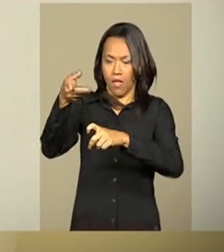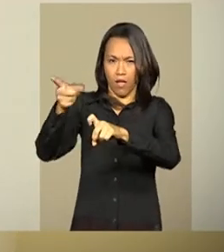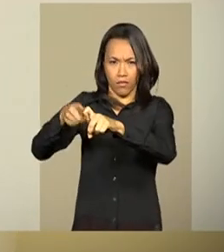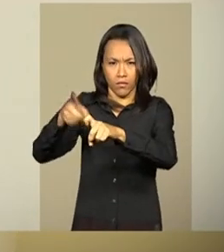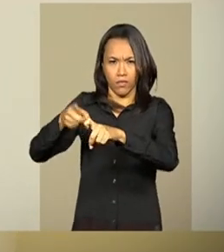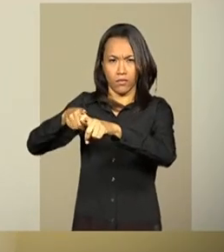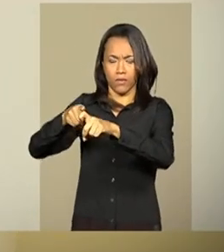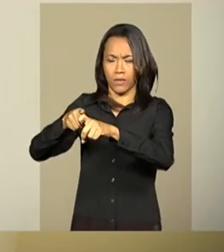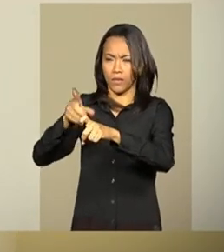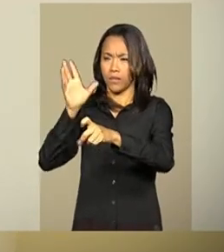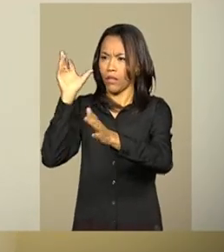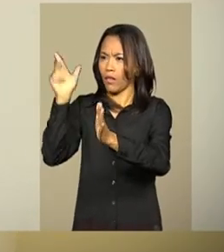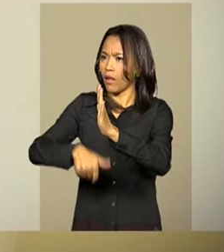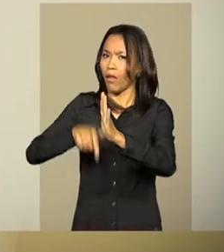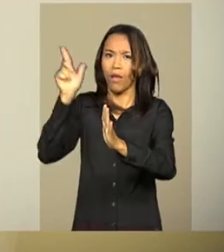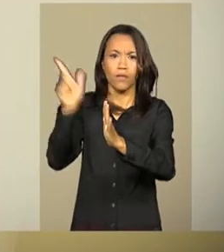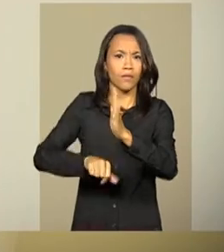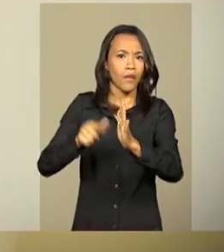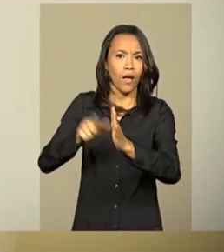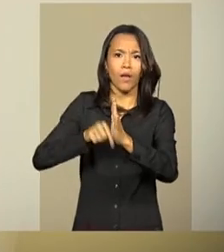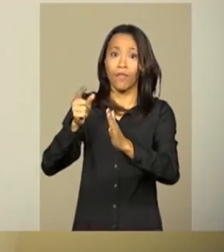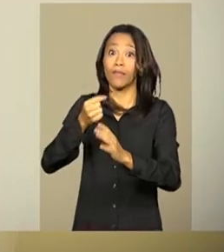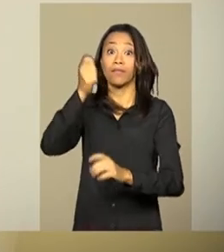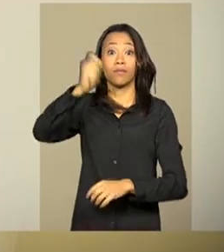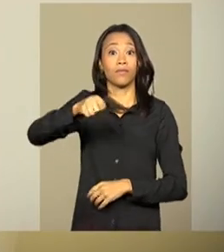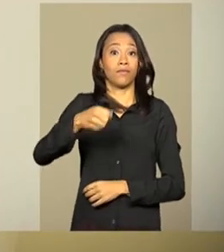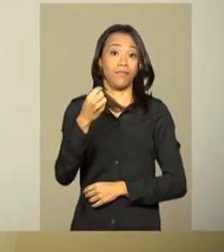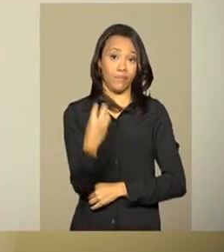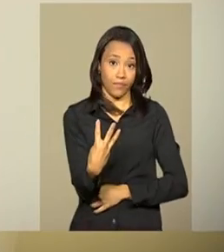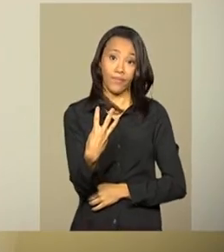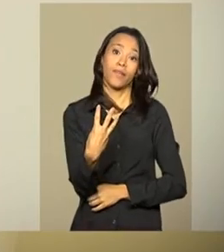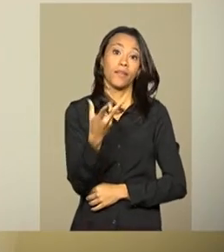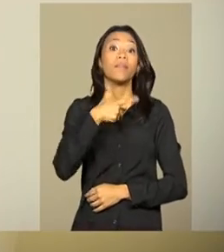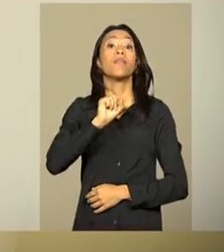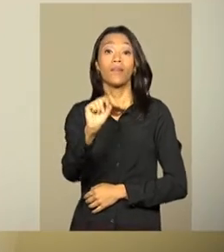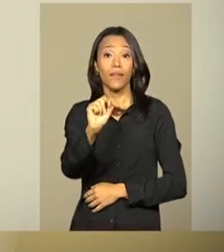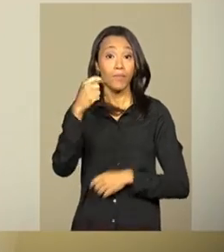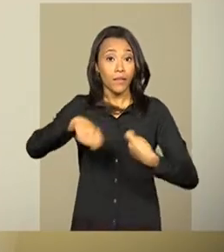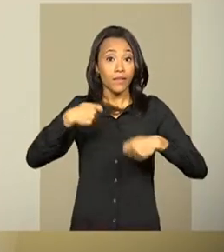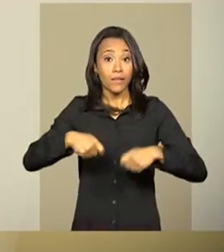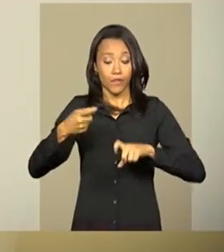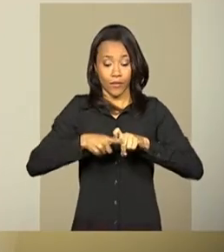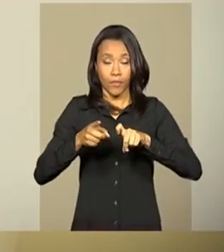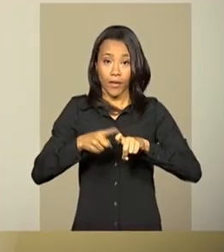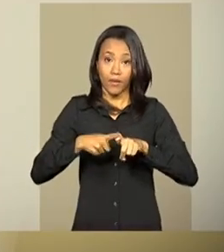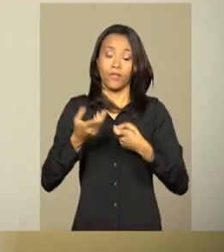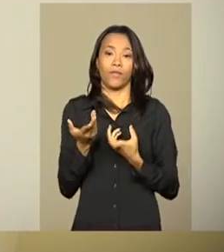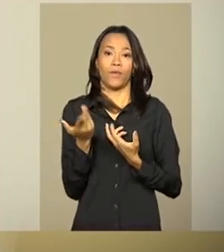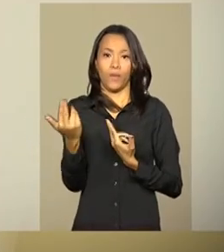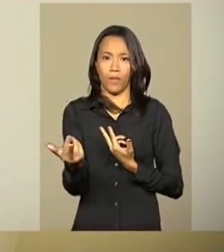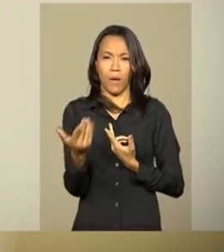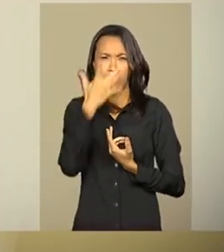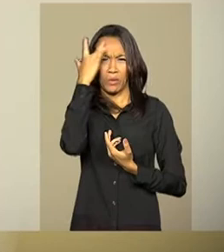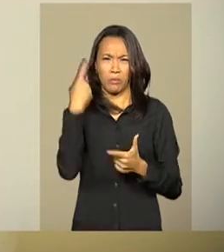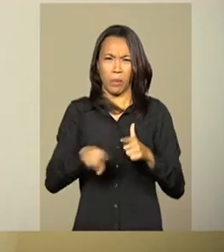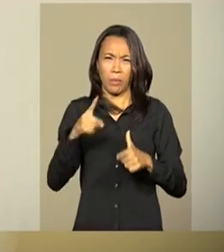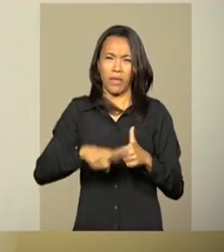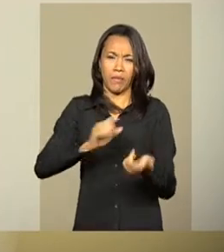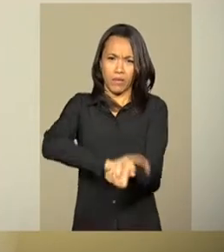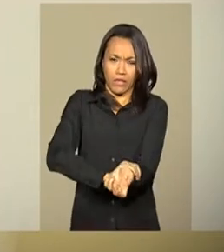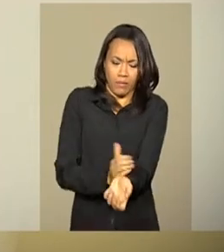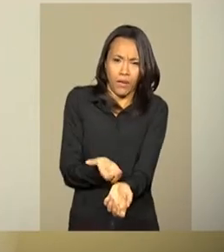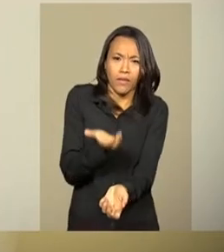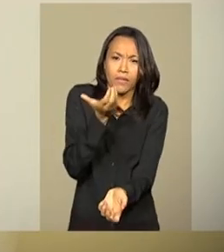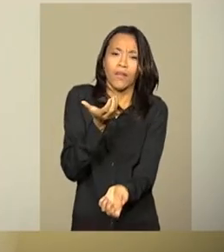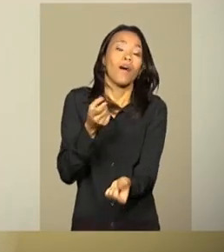rotina atrasavam até três meses e quem precisa de atenção médica como os hipe e os